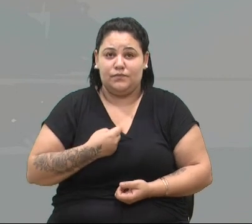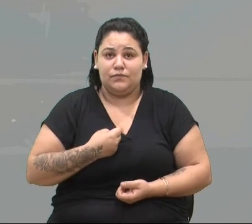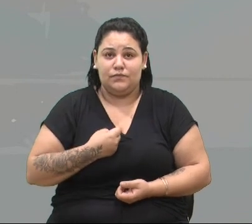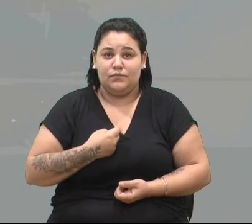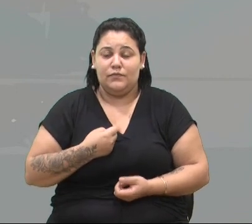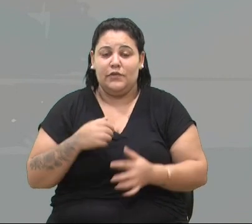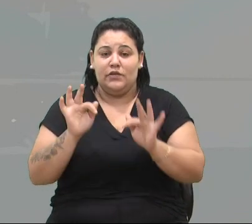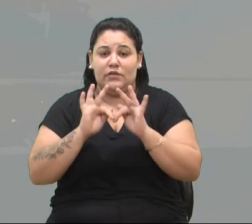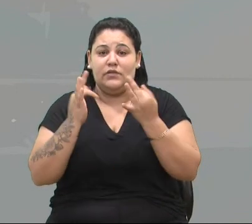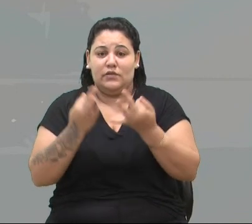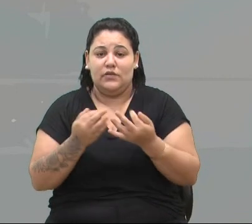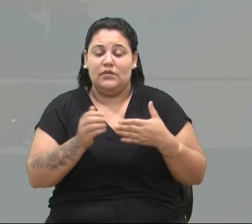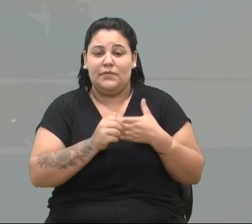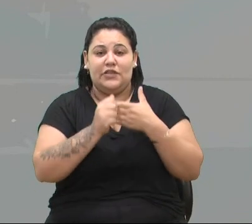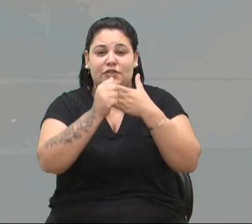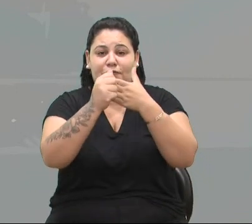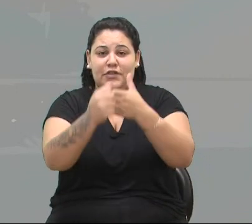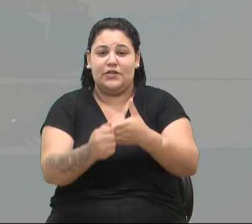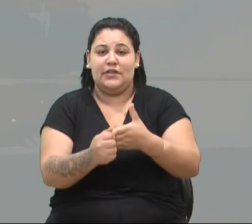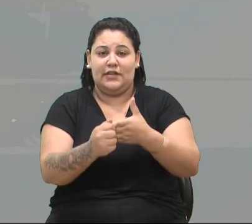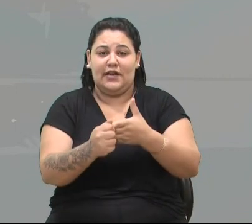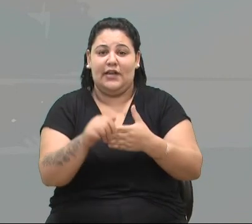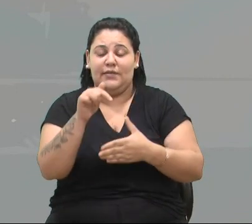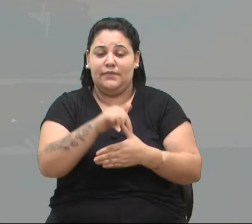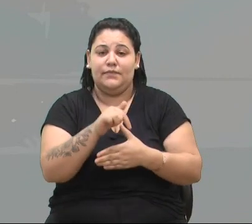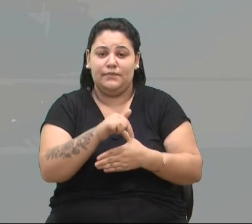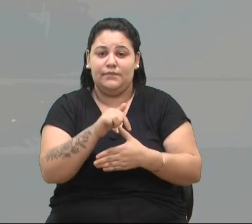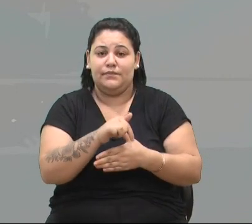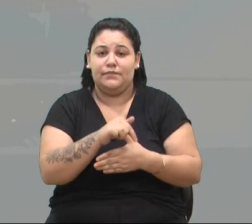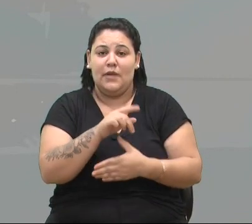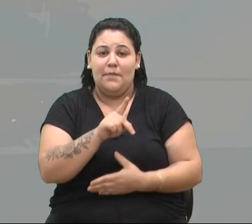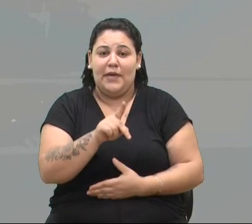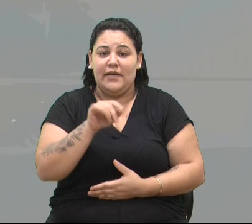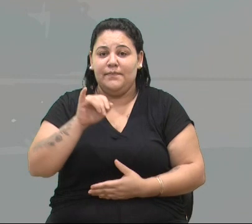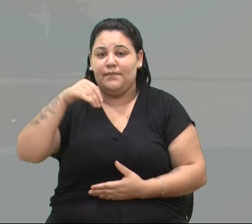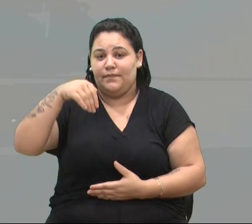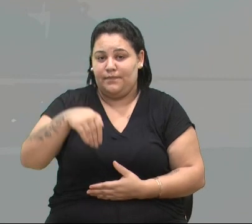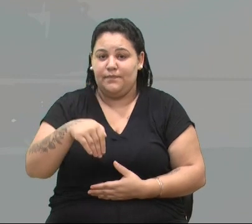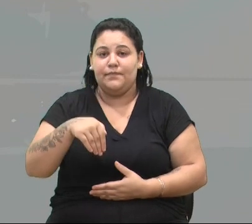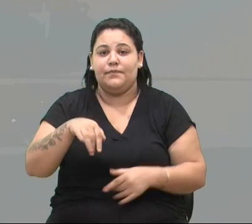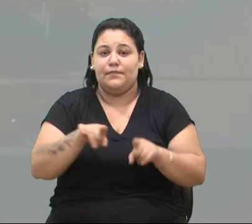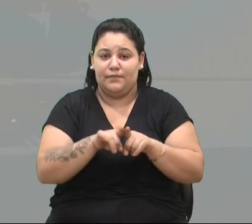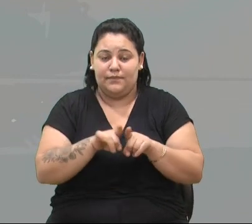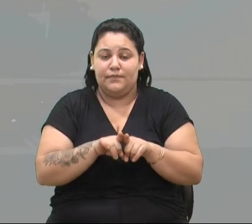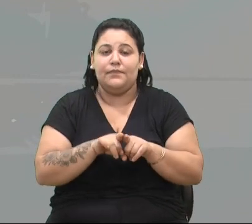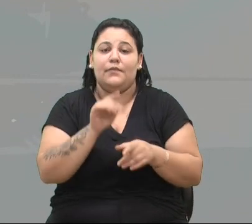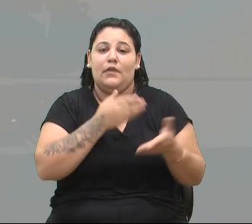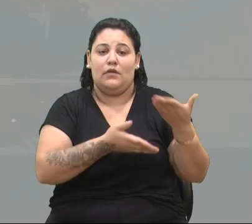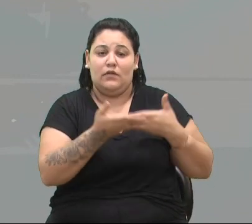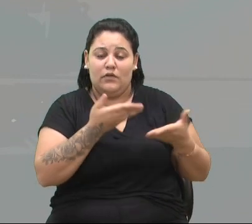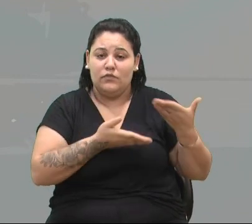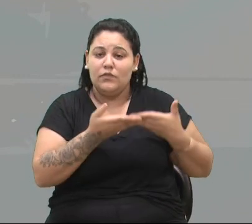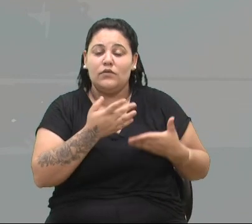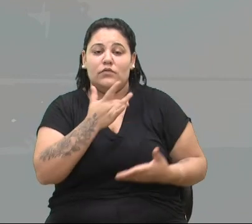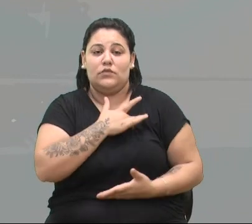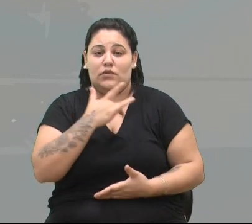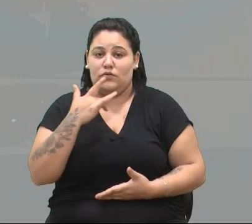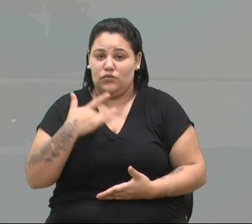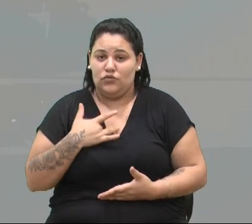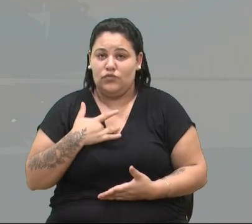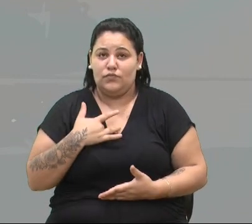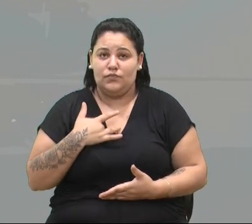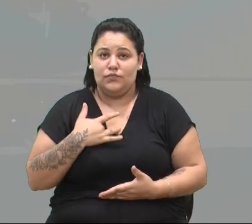PIN foram realizadas quase 19 mil visitas. Atendimentos de saúde na